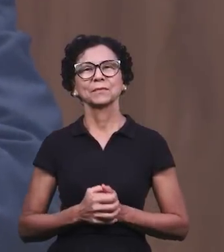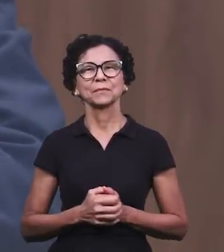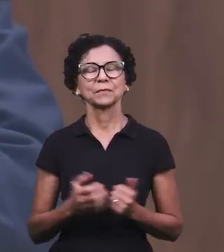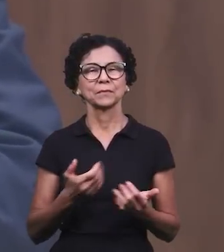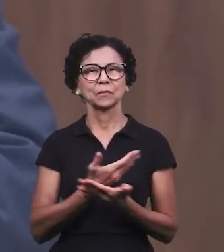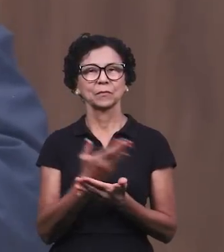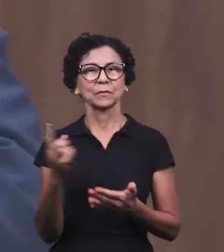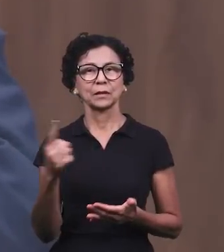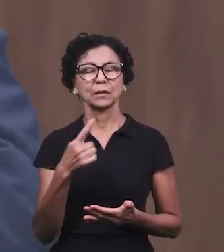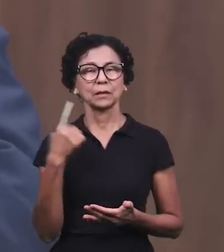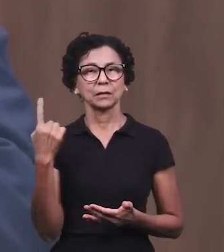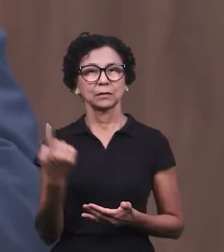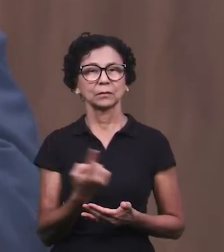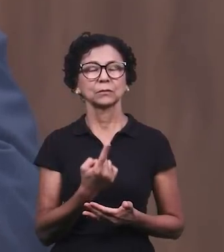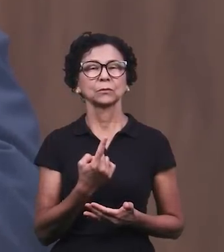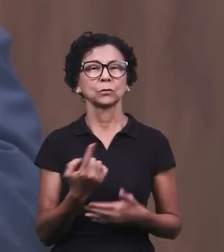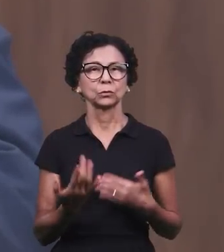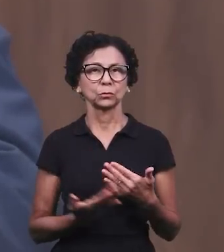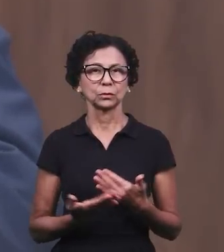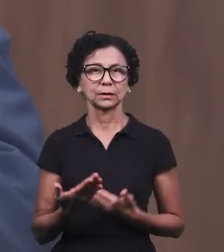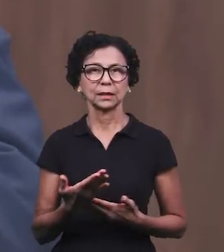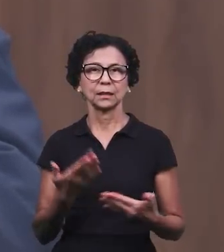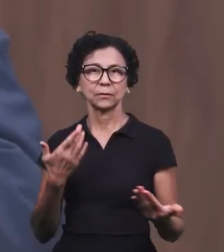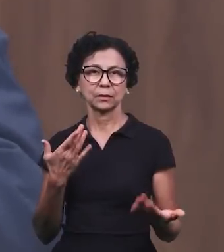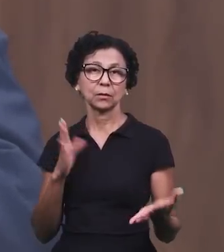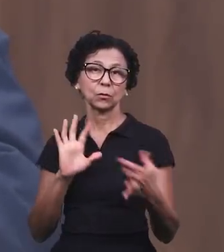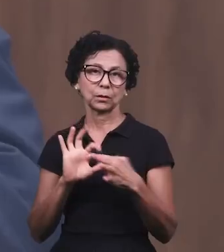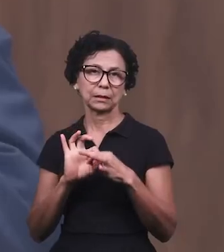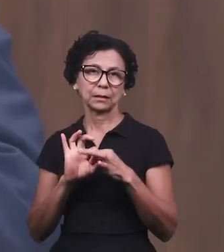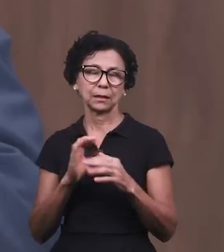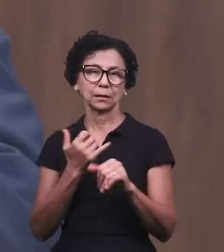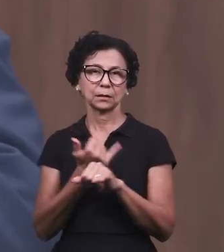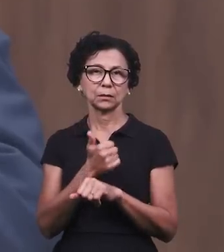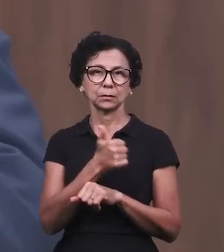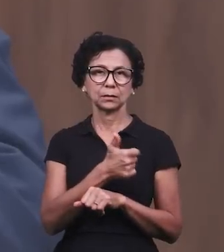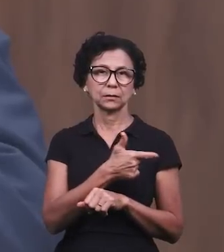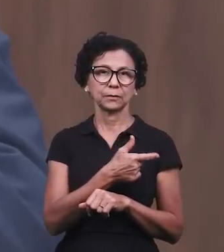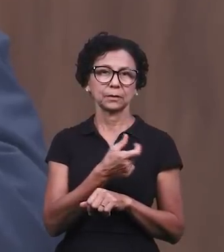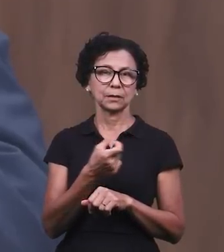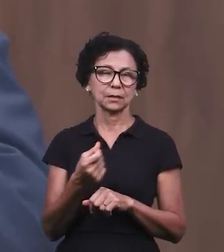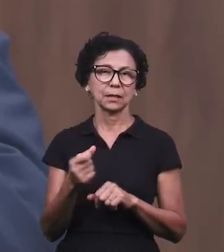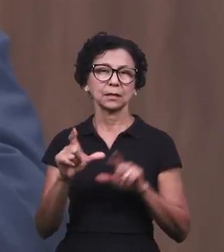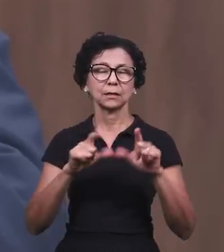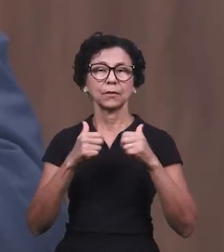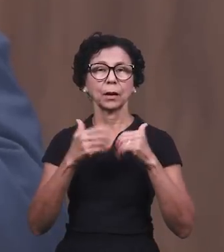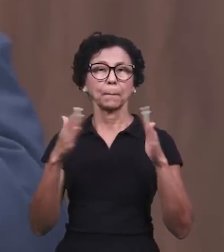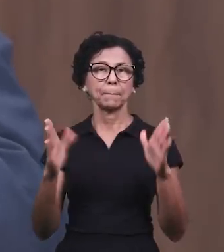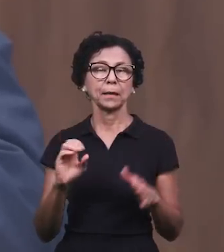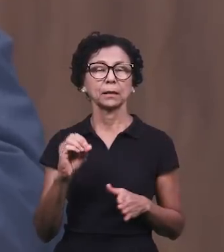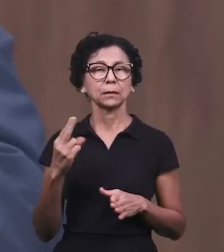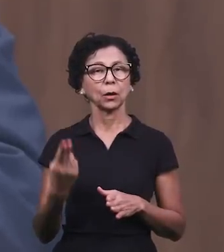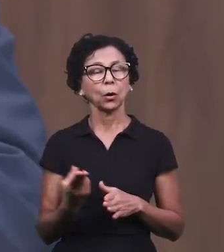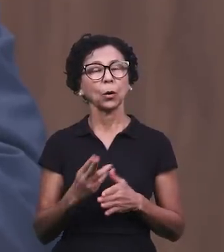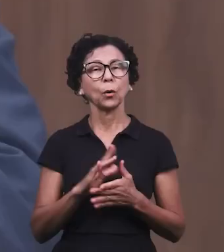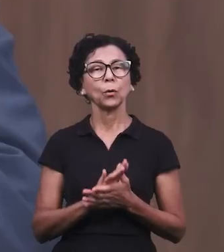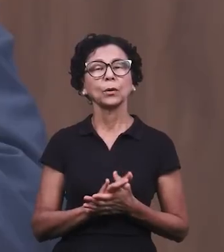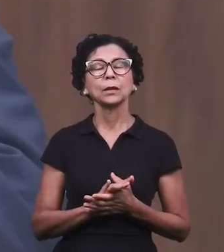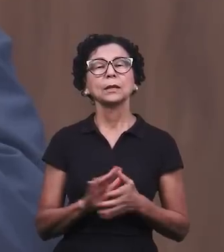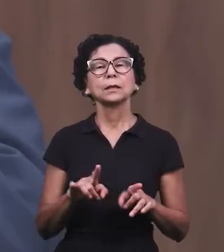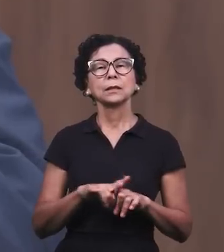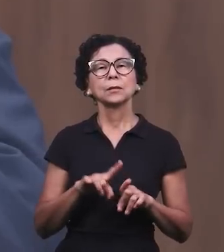Quero saudar a todos os nossos irmãos, aqueles que estão ligados conosco no canal 126, TV aberta, ou no canal 85